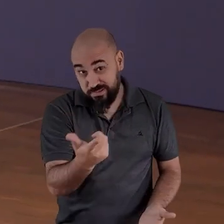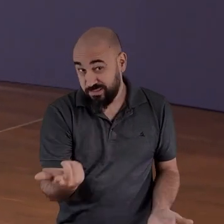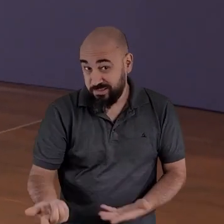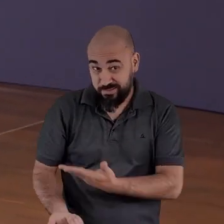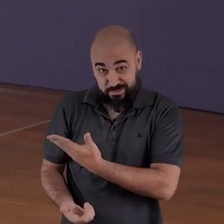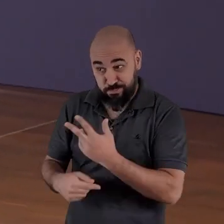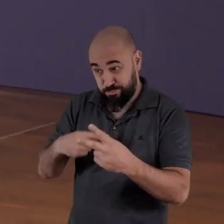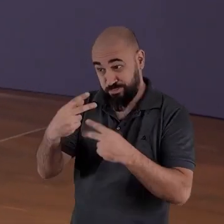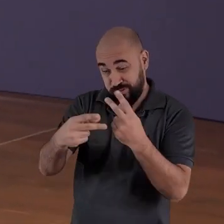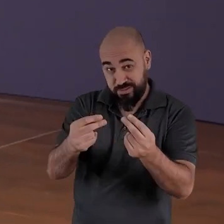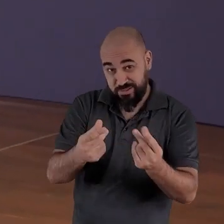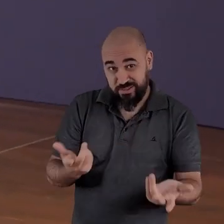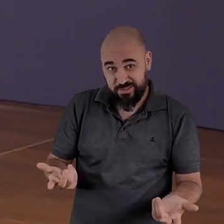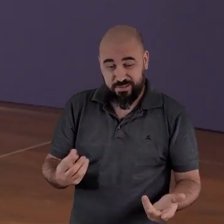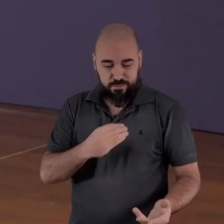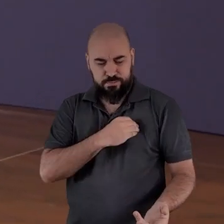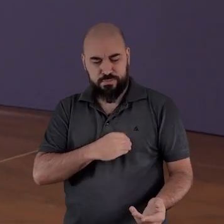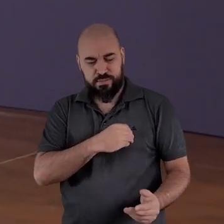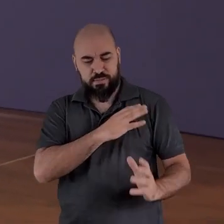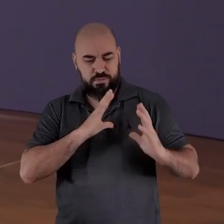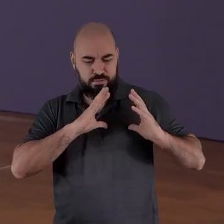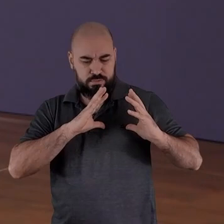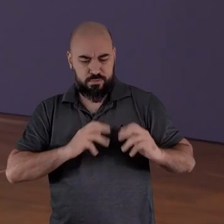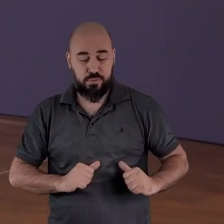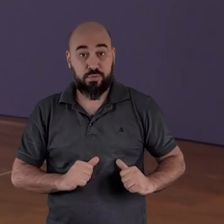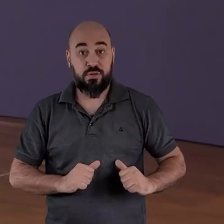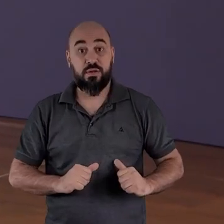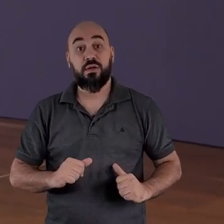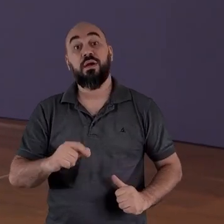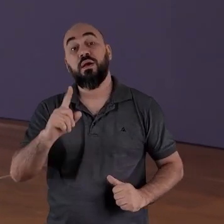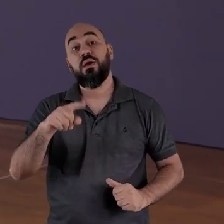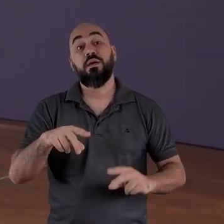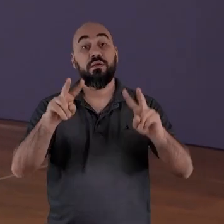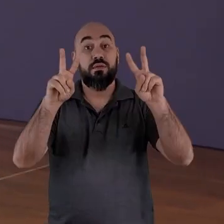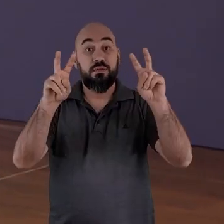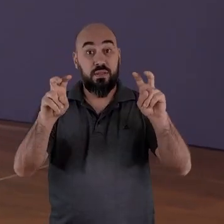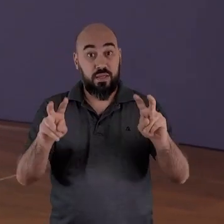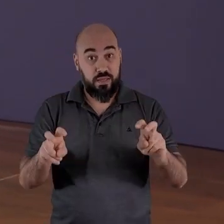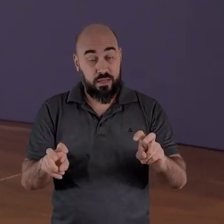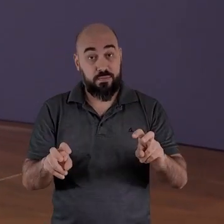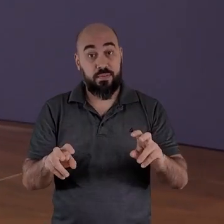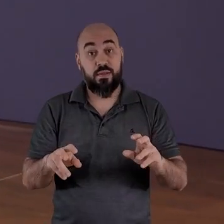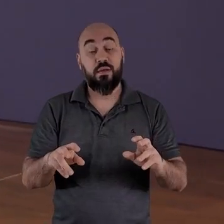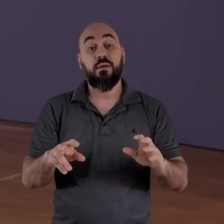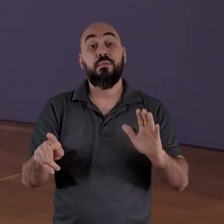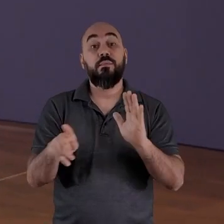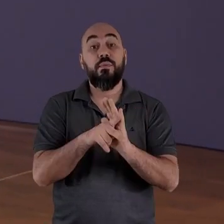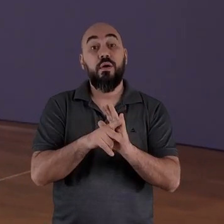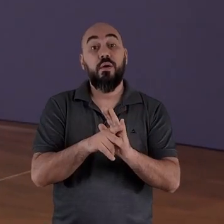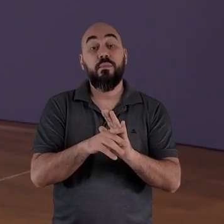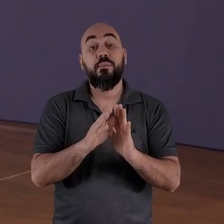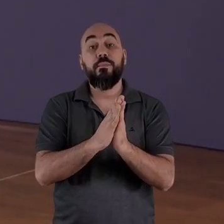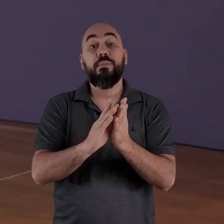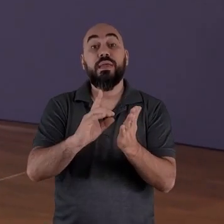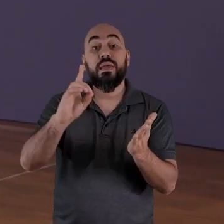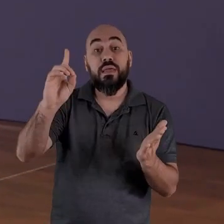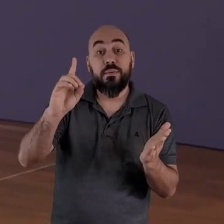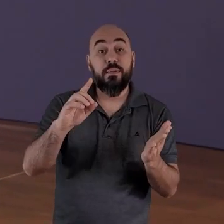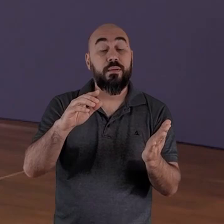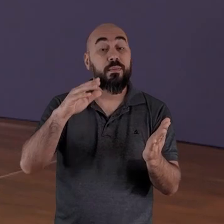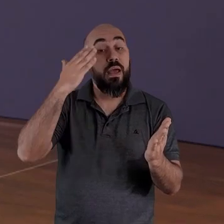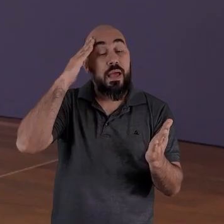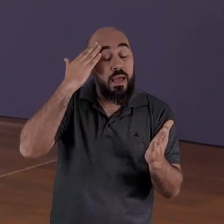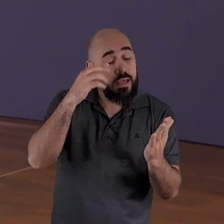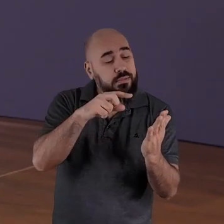É a revista A Cura do Pecado. São temas baseados na palavra do Senhor para você compreender e entender um